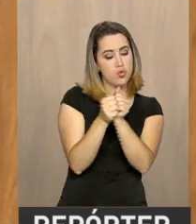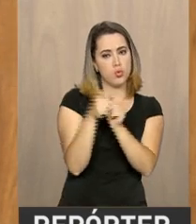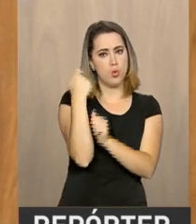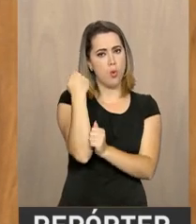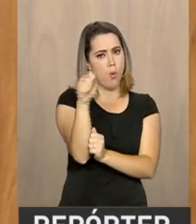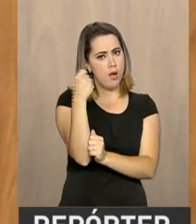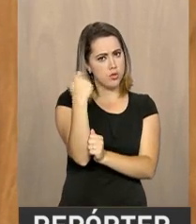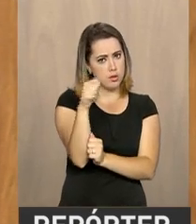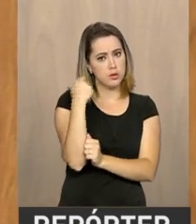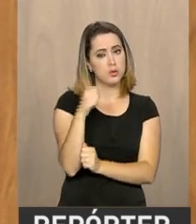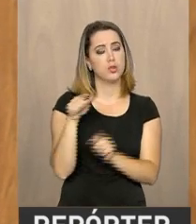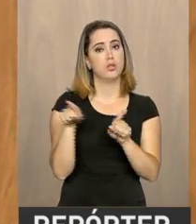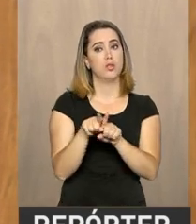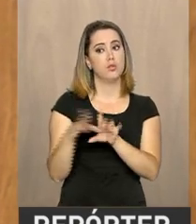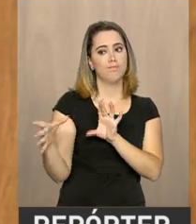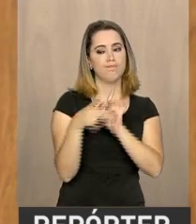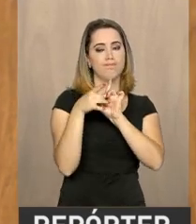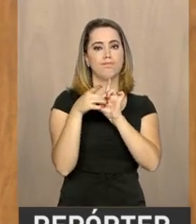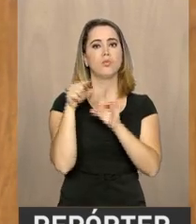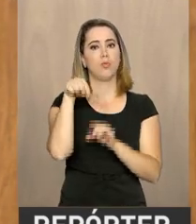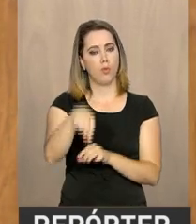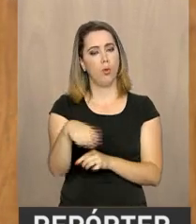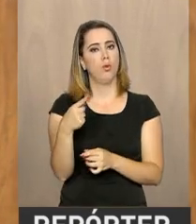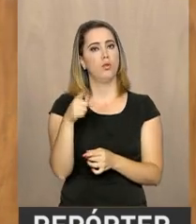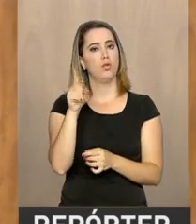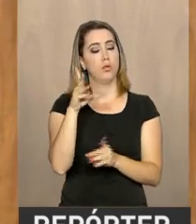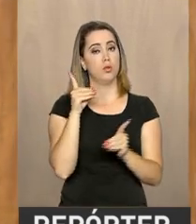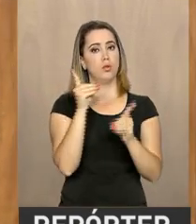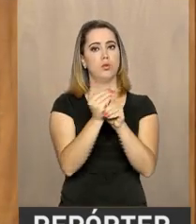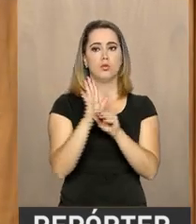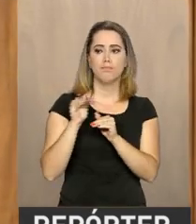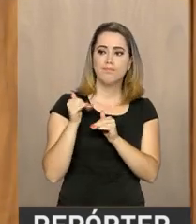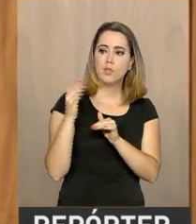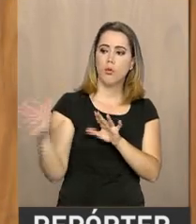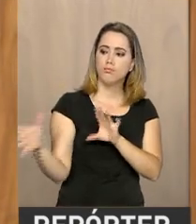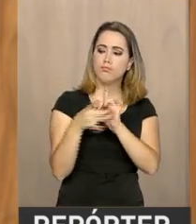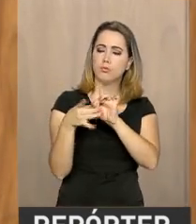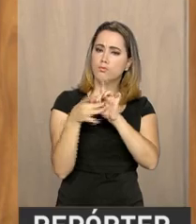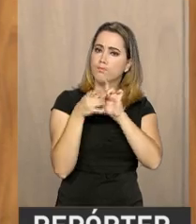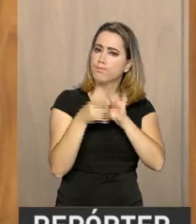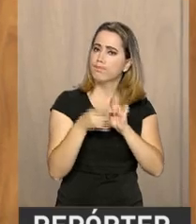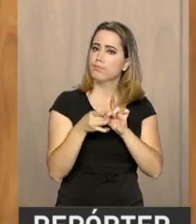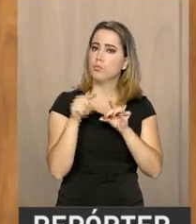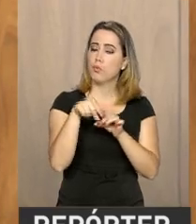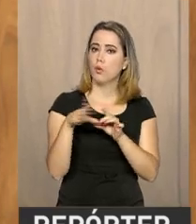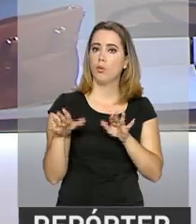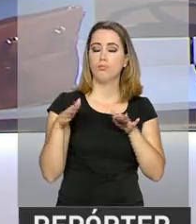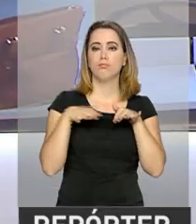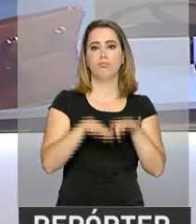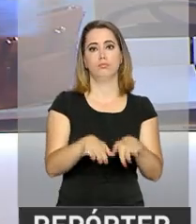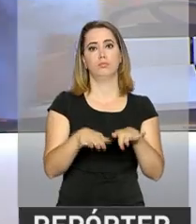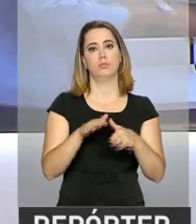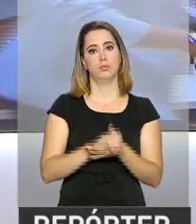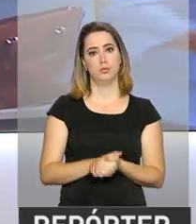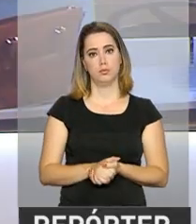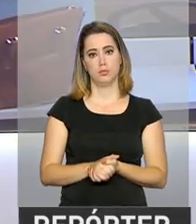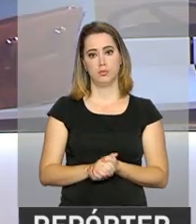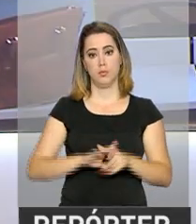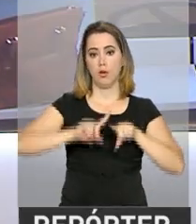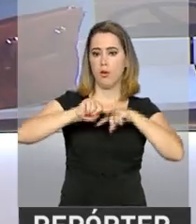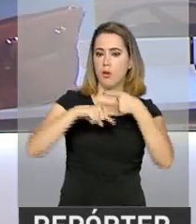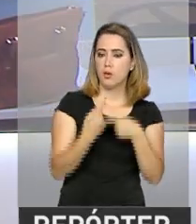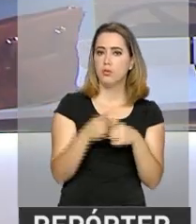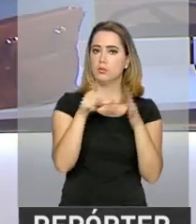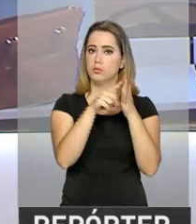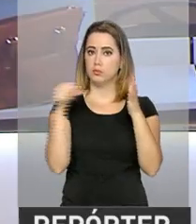como fruto desse encontro é mais e mais cooperação e integração pois do